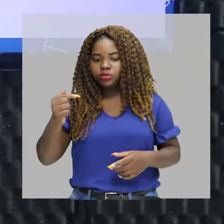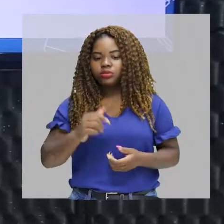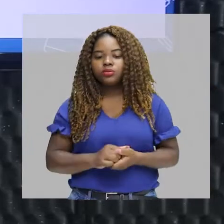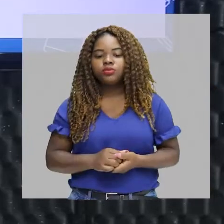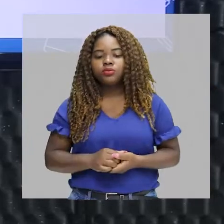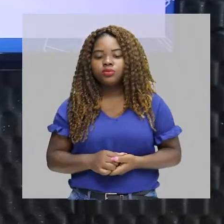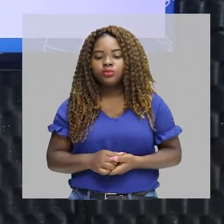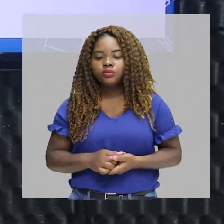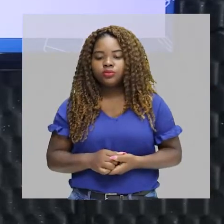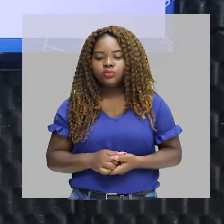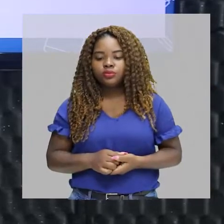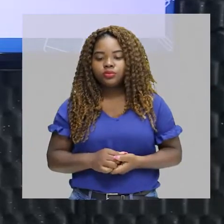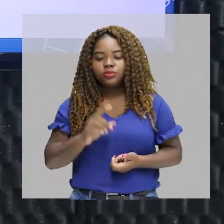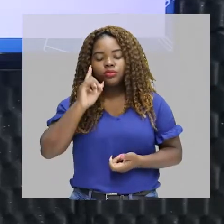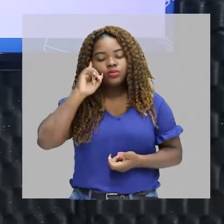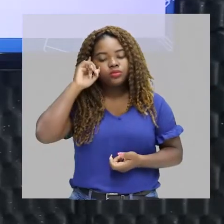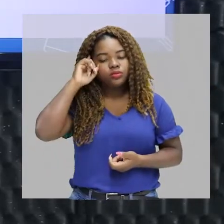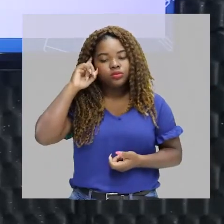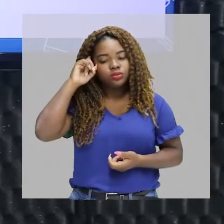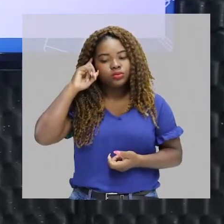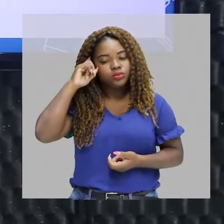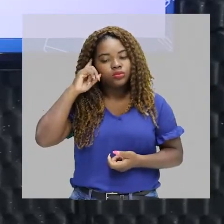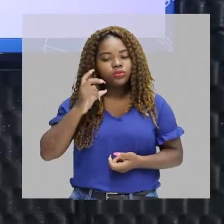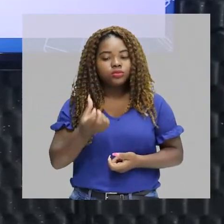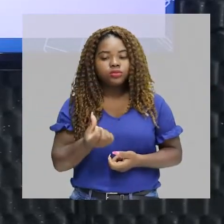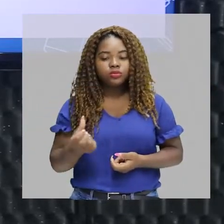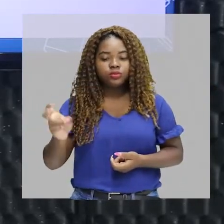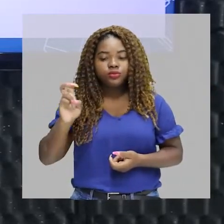esse cálculo. Tudo bem? Então,